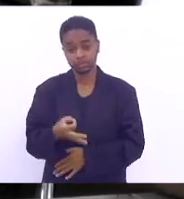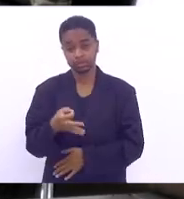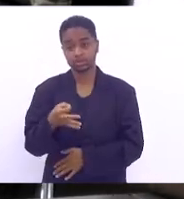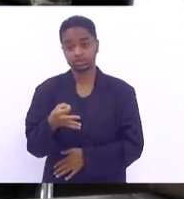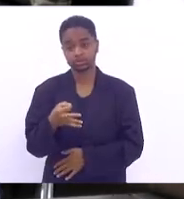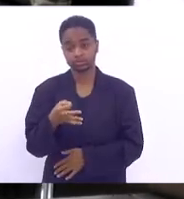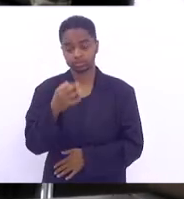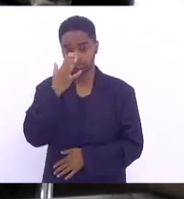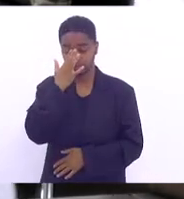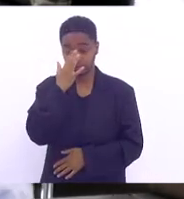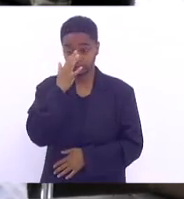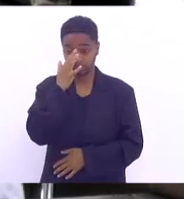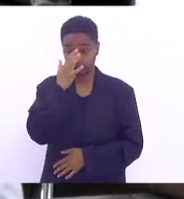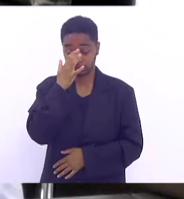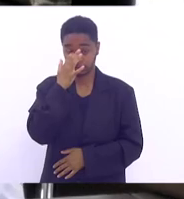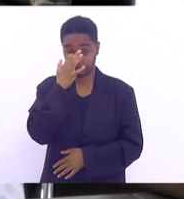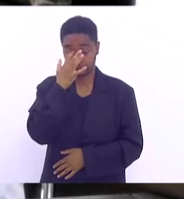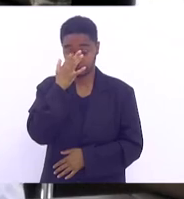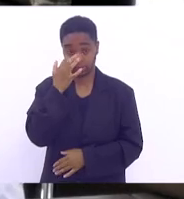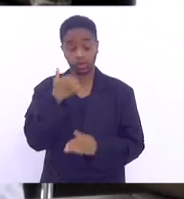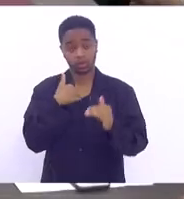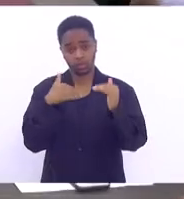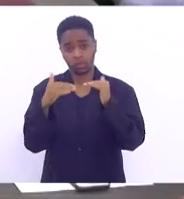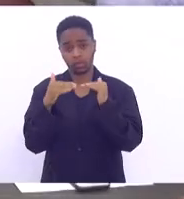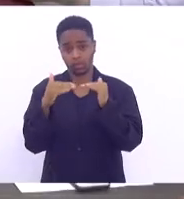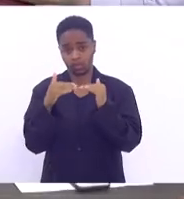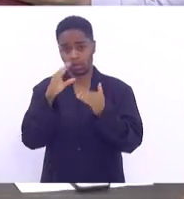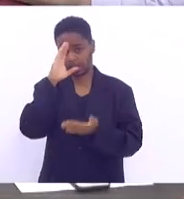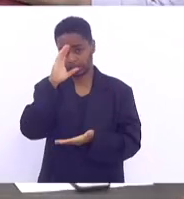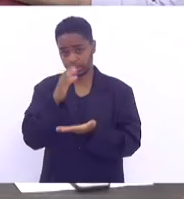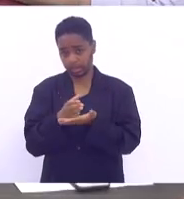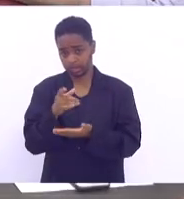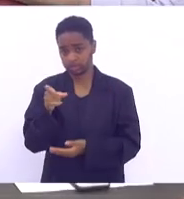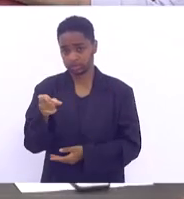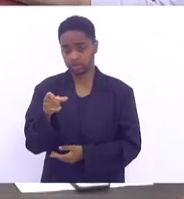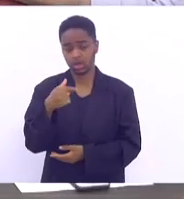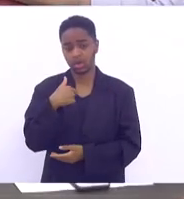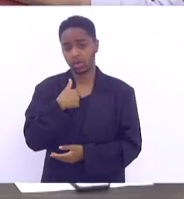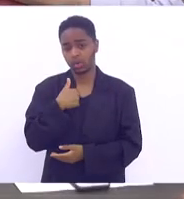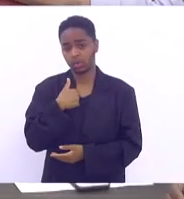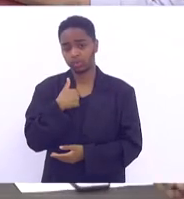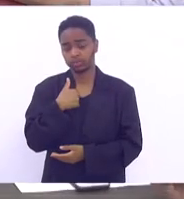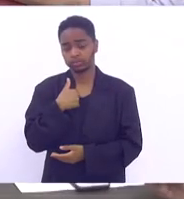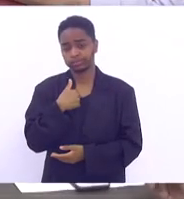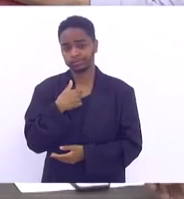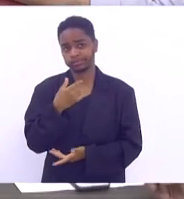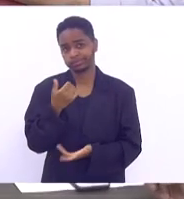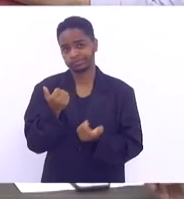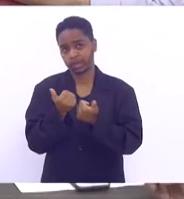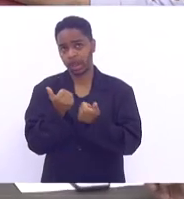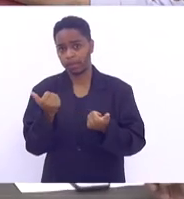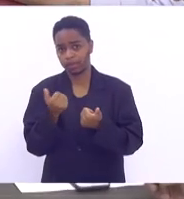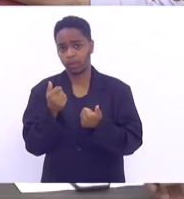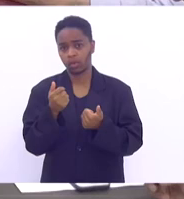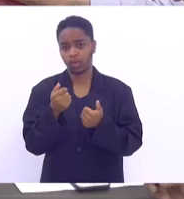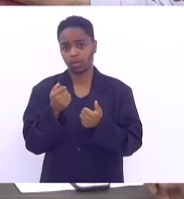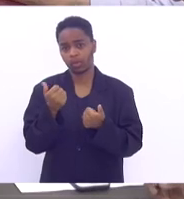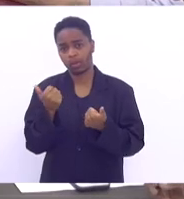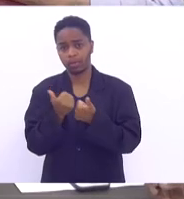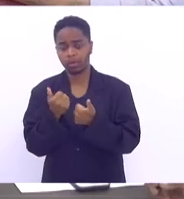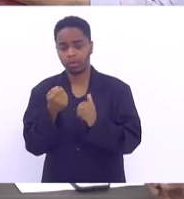dizer... Me permite uma parte. Claro. Eu até concordo com a tese, e aí não falo só porque eu sou coautor da matéria, não, de que